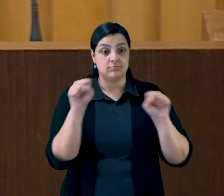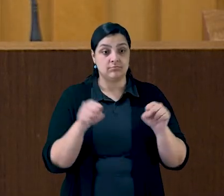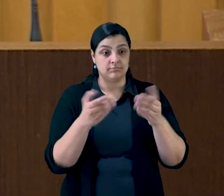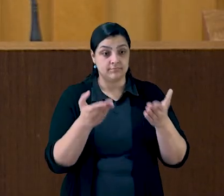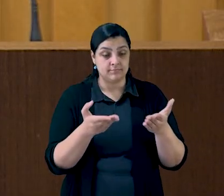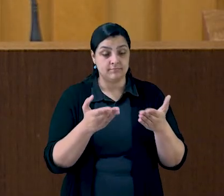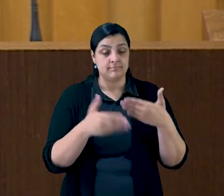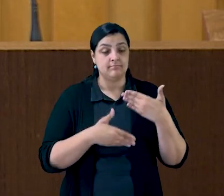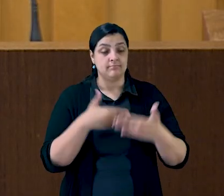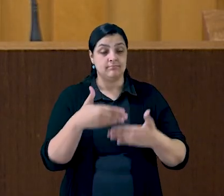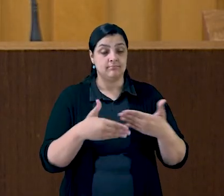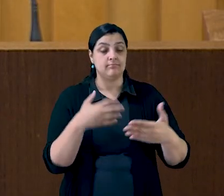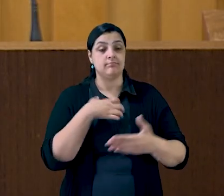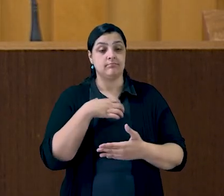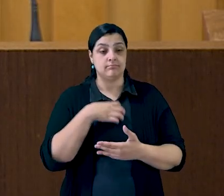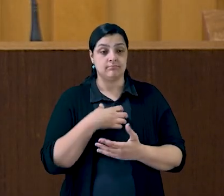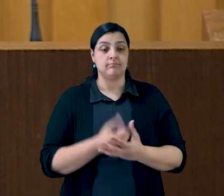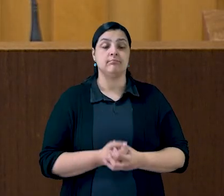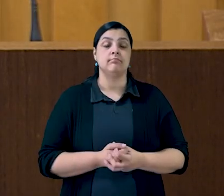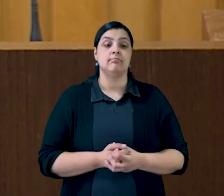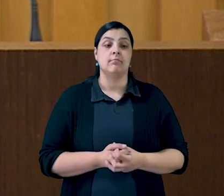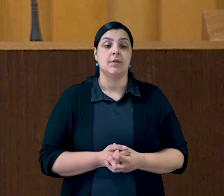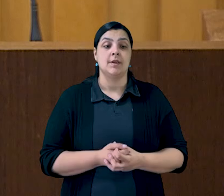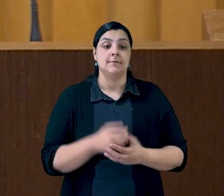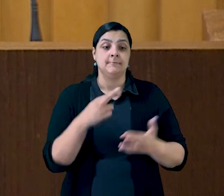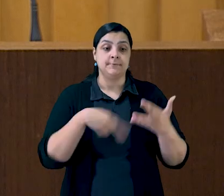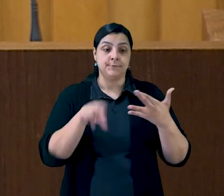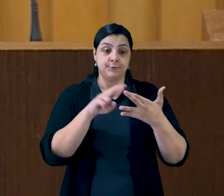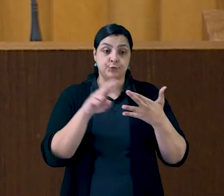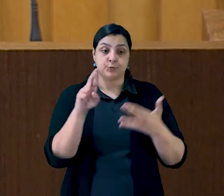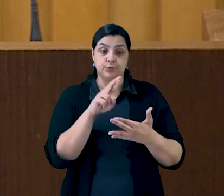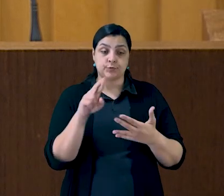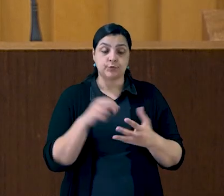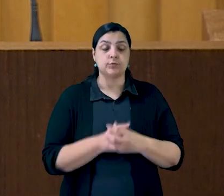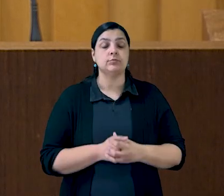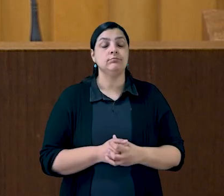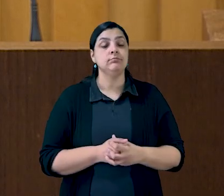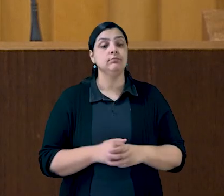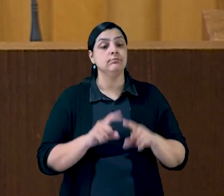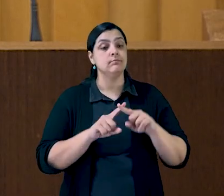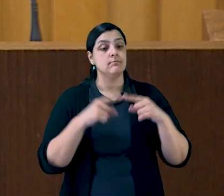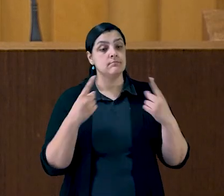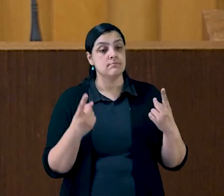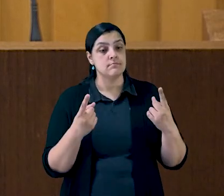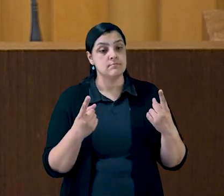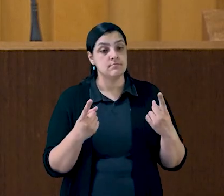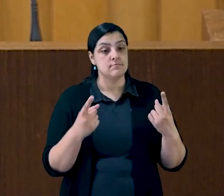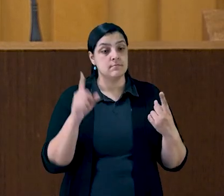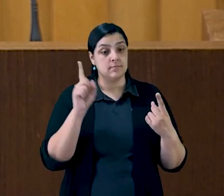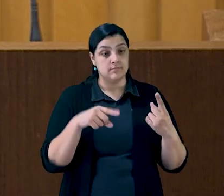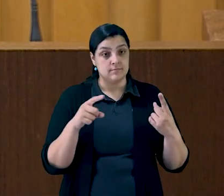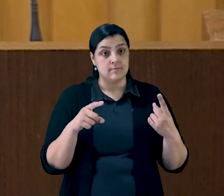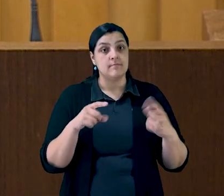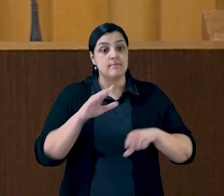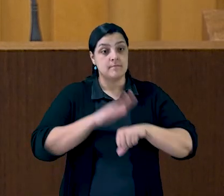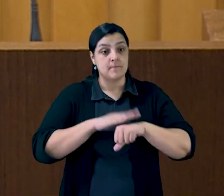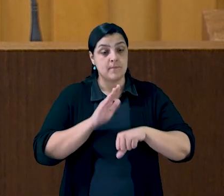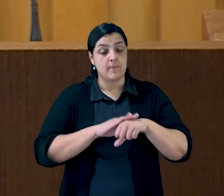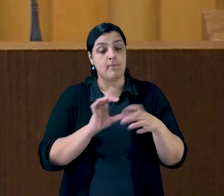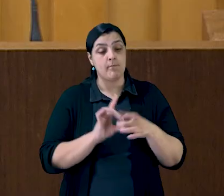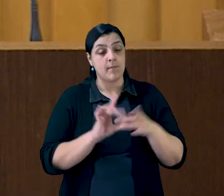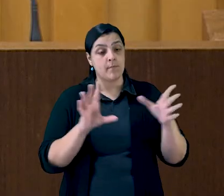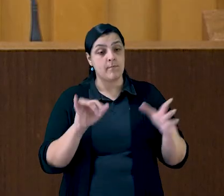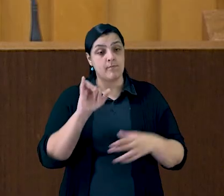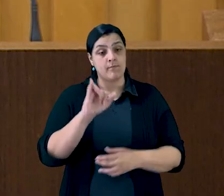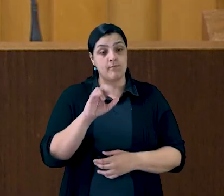essa sistemática, esse procedimento nos recursos de revista, mas o incidente de formação de precedentes